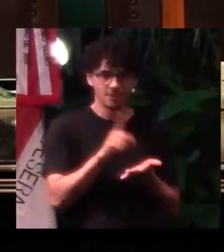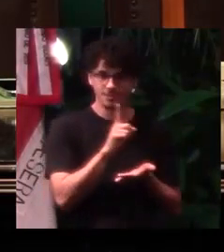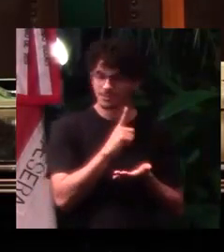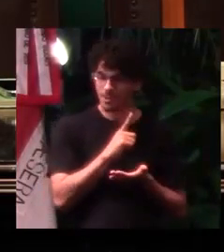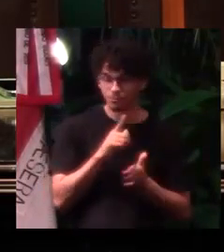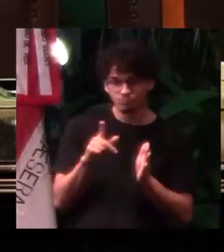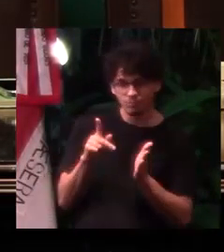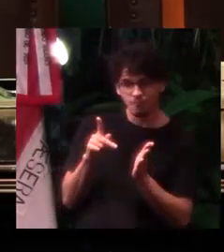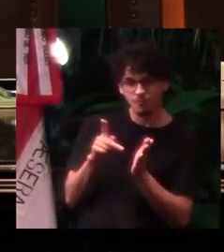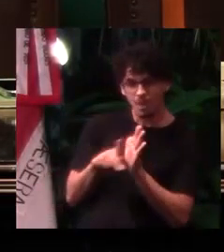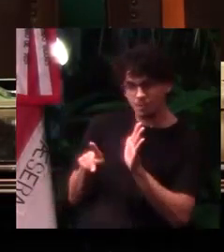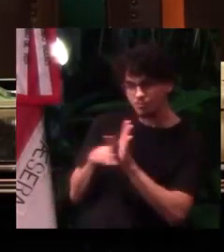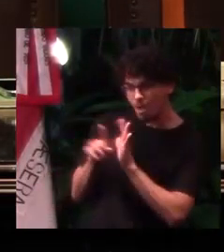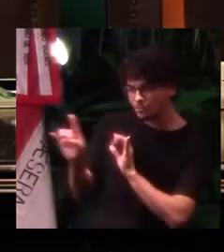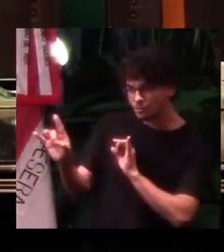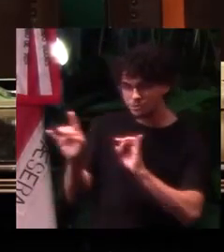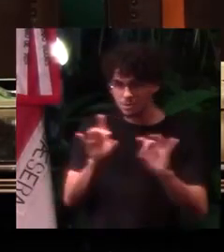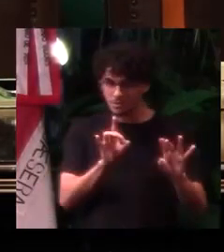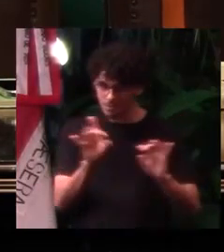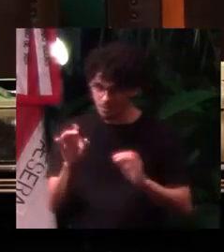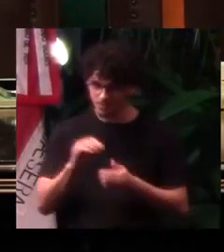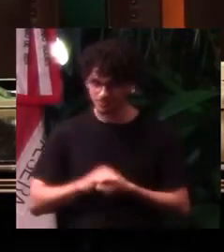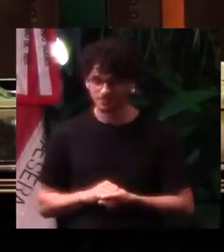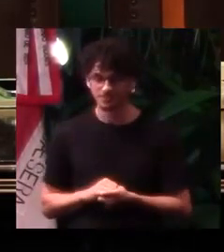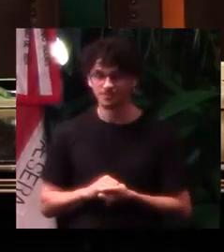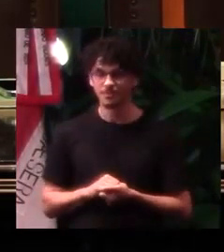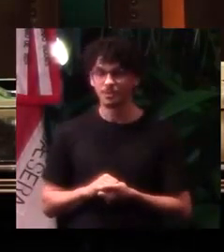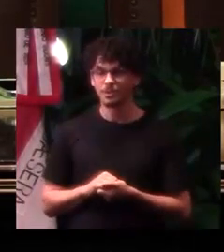vezes, momentaneamente partilhadas. Né?